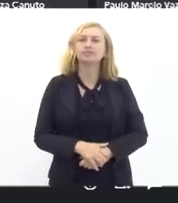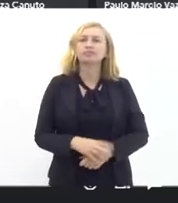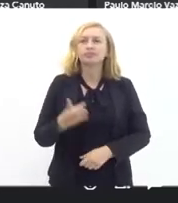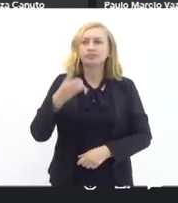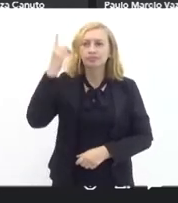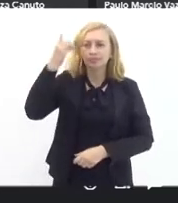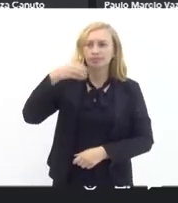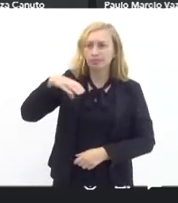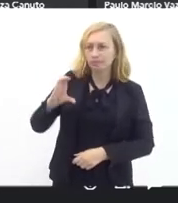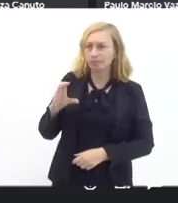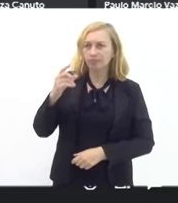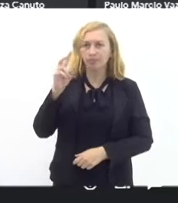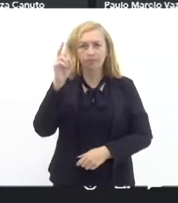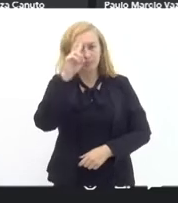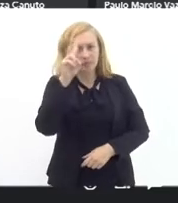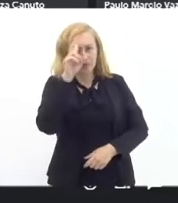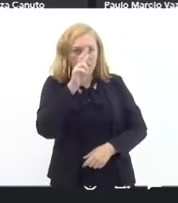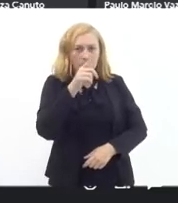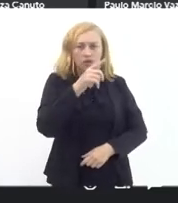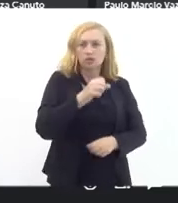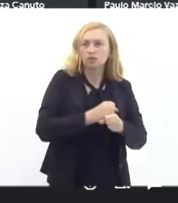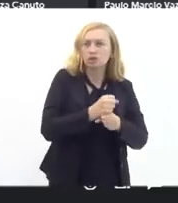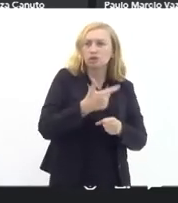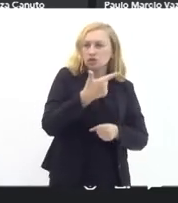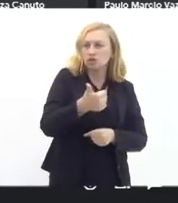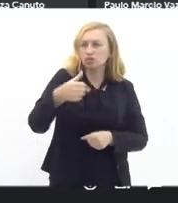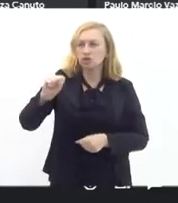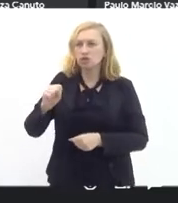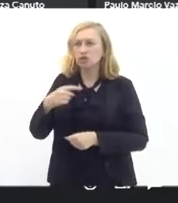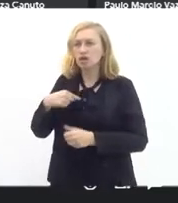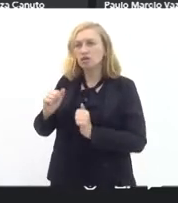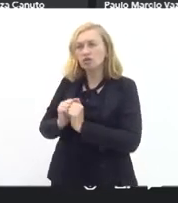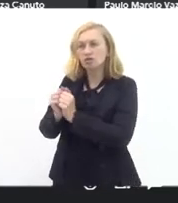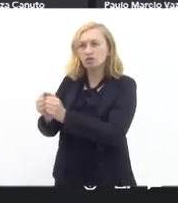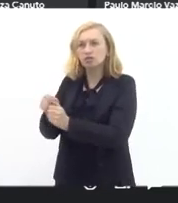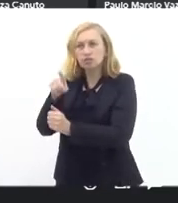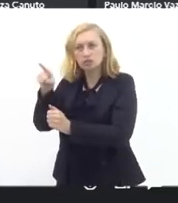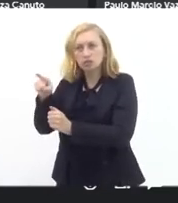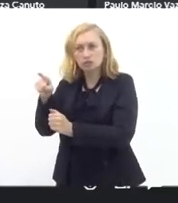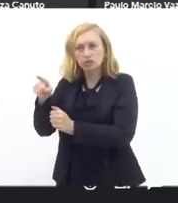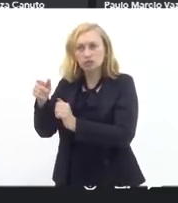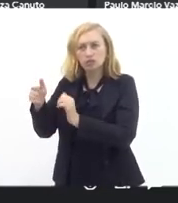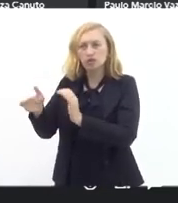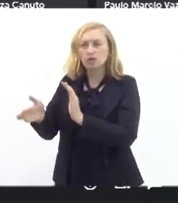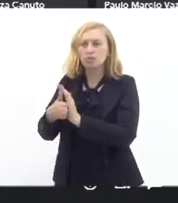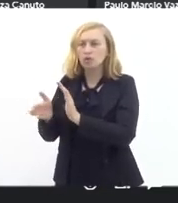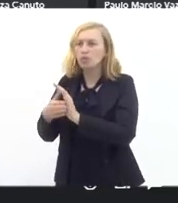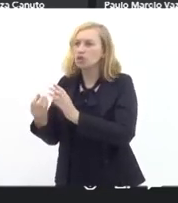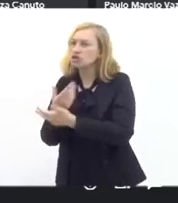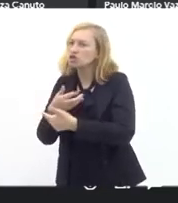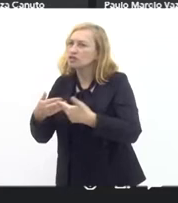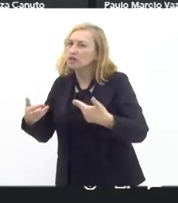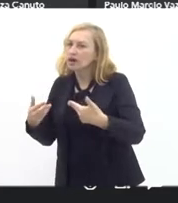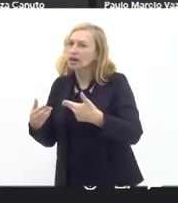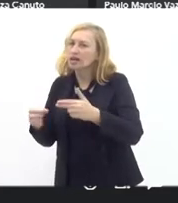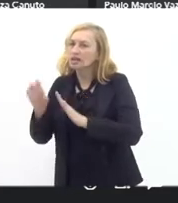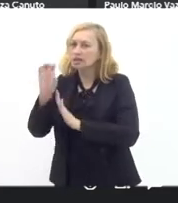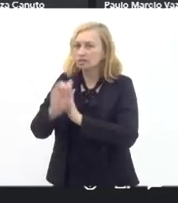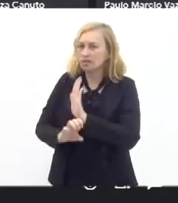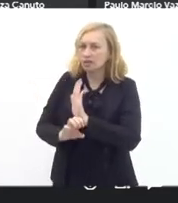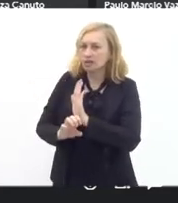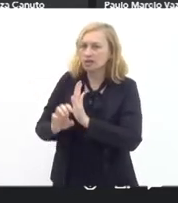vai lembrar que em 2018 eu tive no seu gabinete e a gente propôs várias emendas ao Código Estadual de Proteção